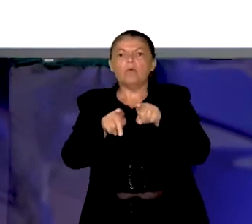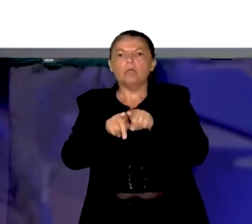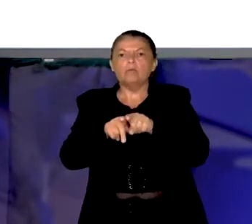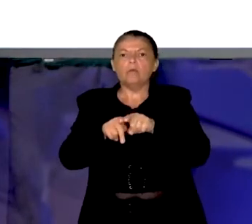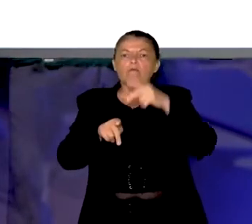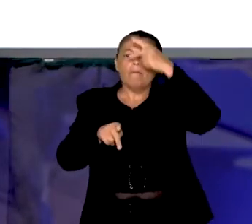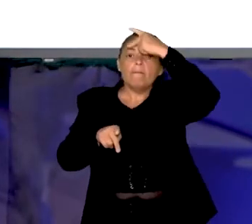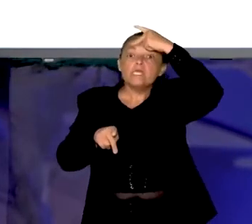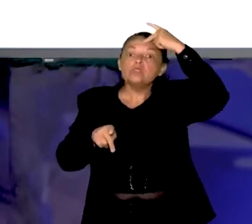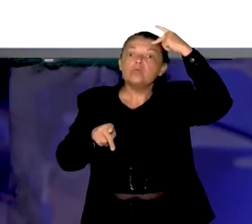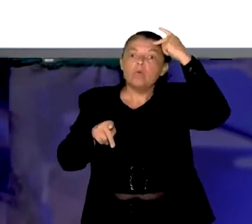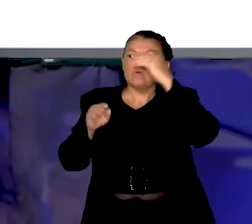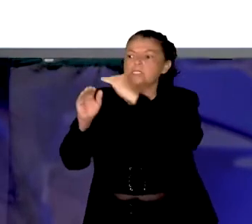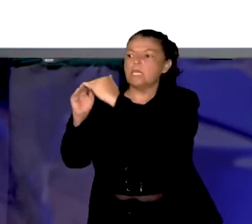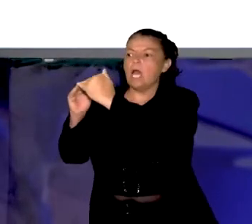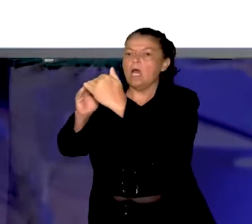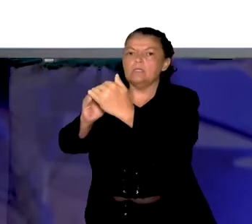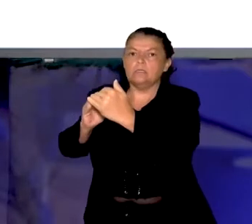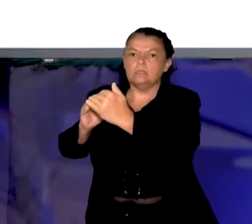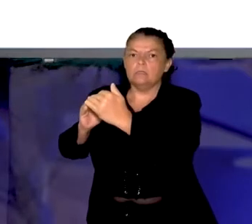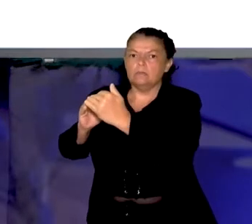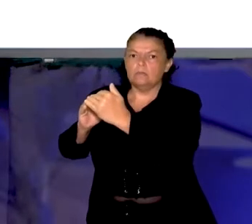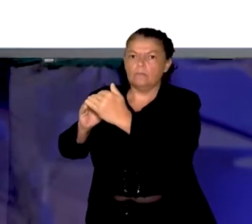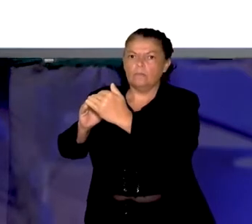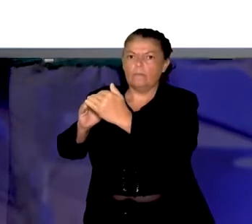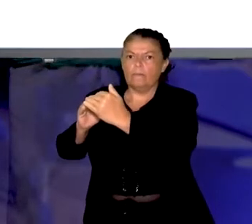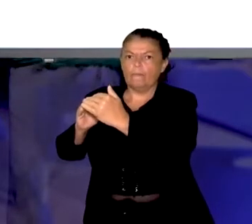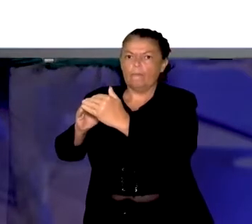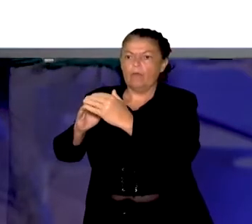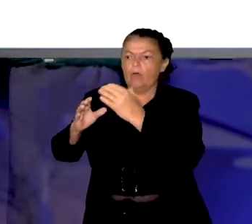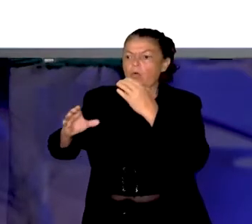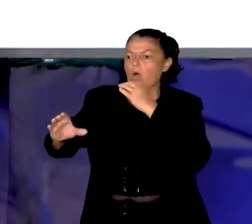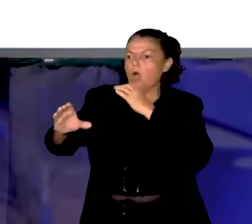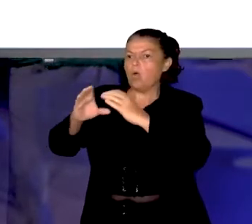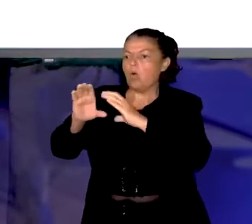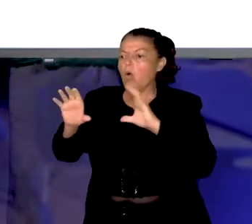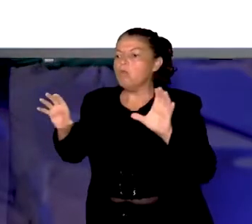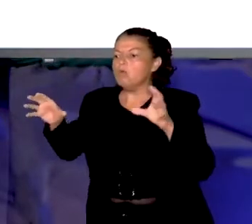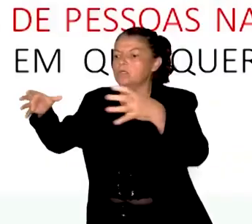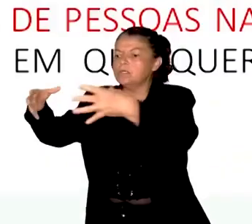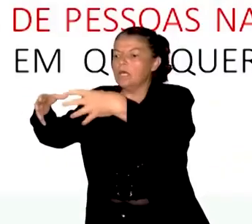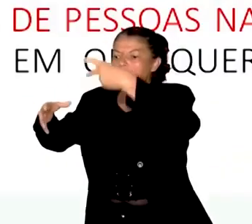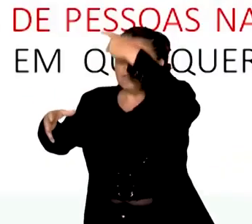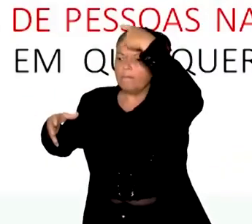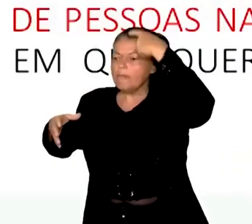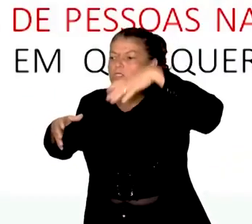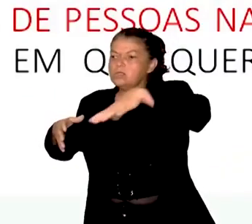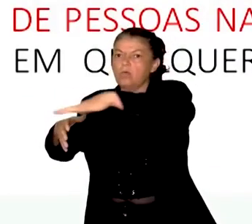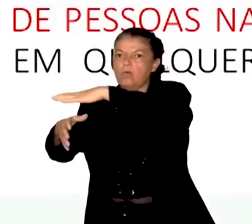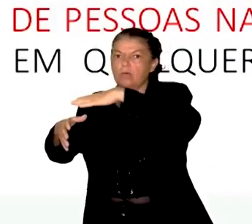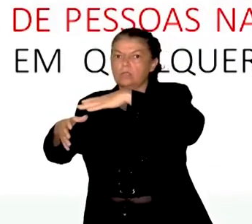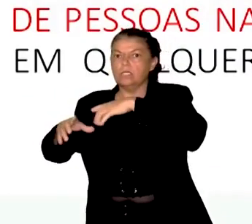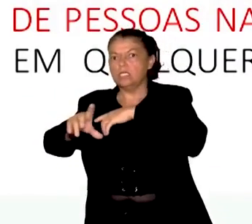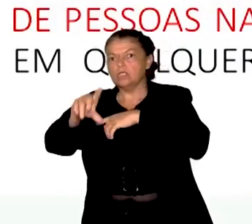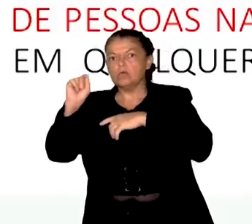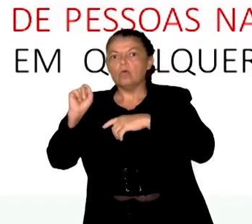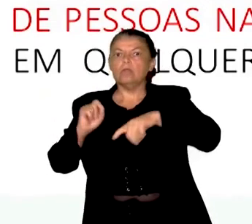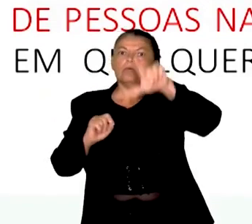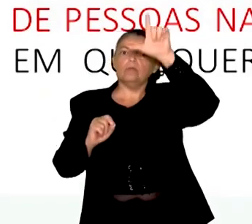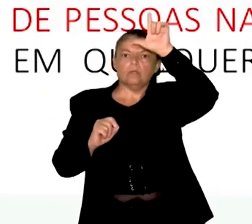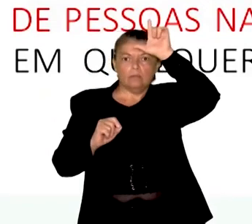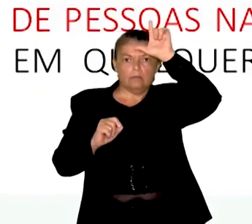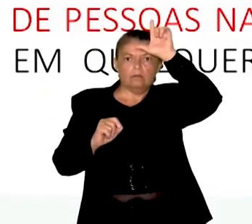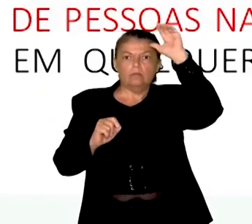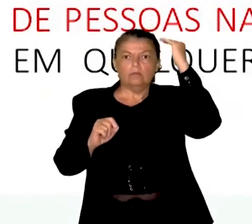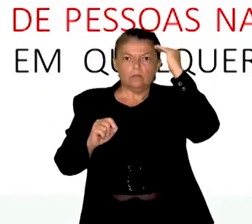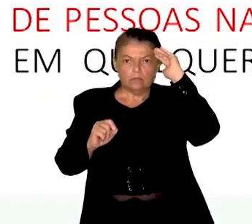para ele e reconhecem de fato como alguém que é um exemplo, quem sabe, a ser seguido. Alguém que a gente escuta. Porque não é